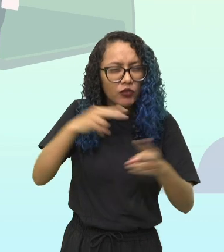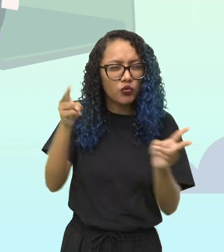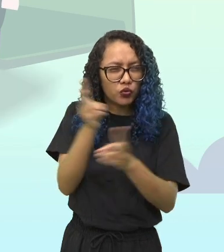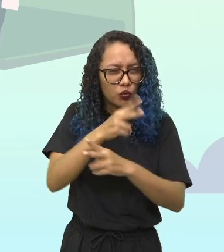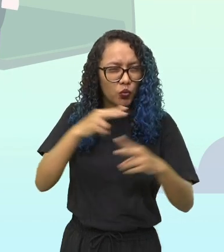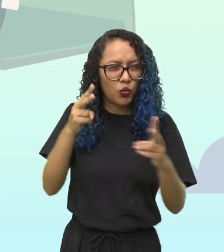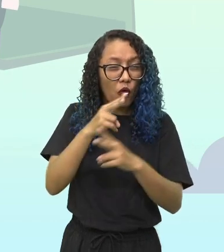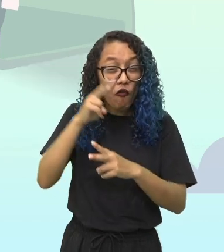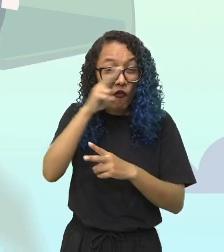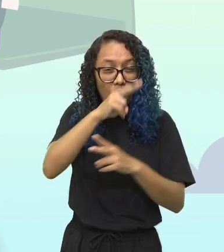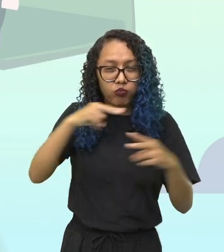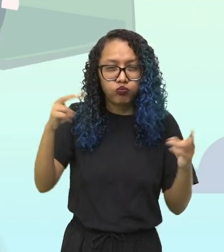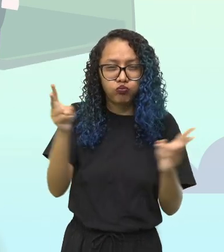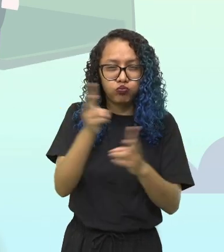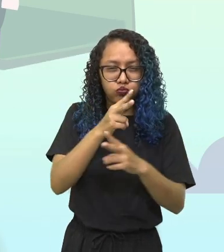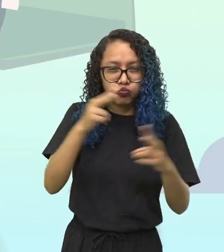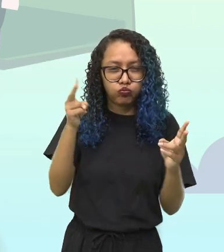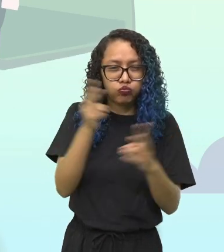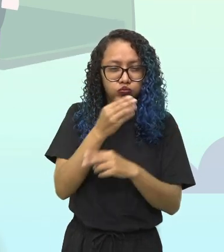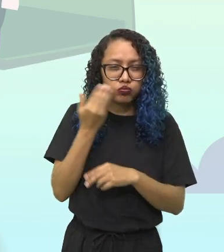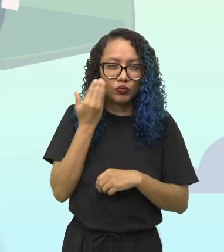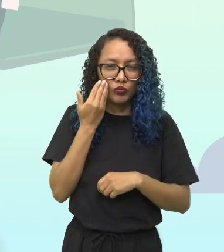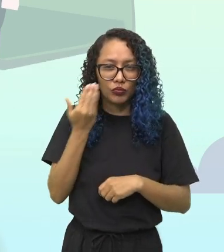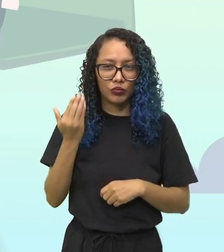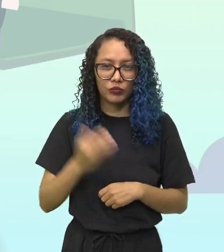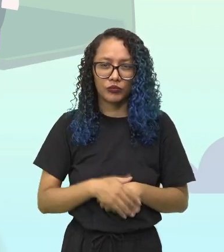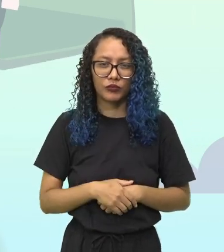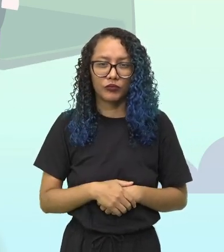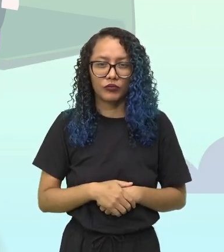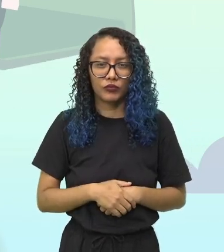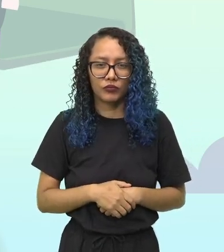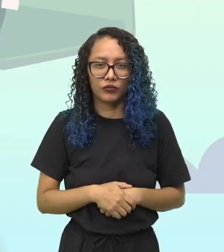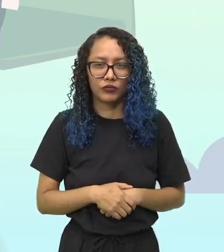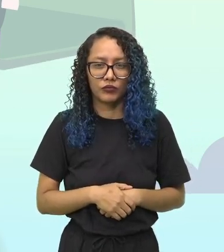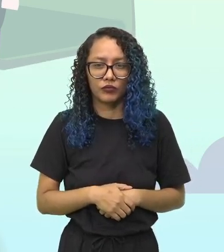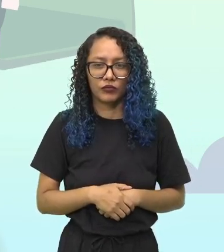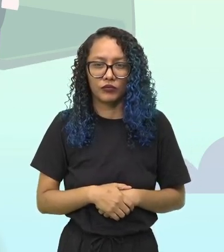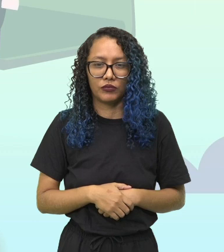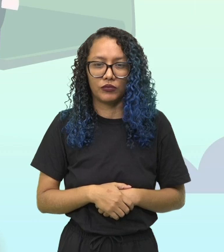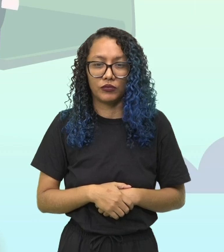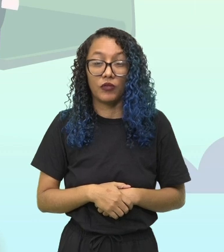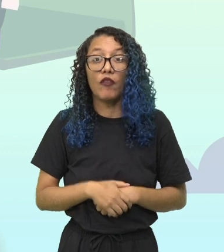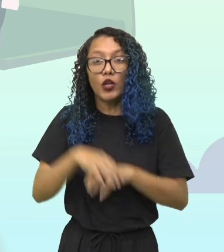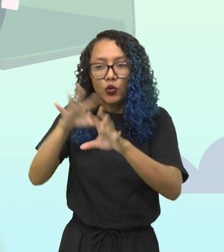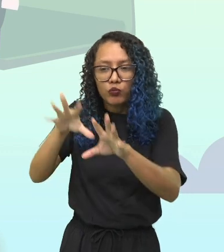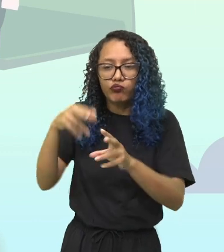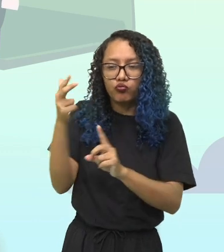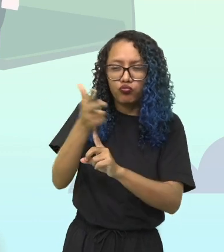captado aí, ele vai movimentar, né, o rotor, né, que vai